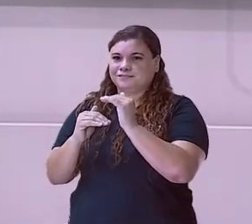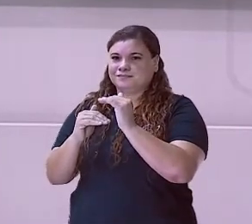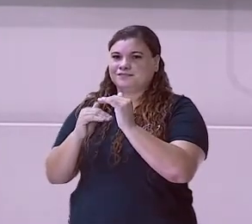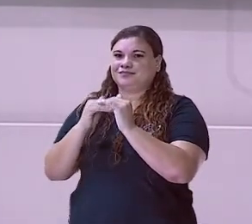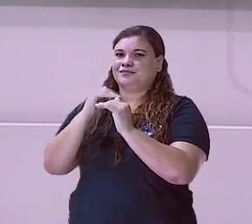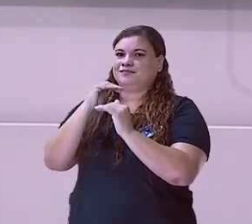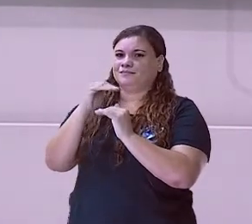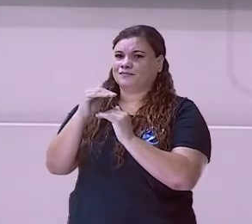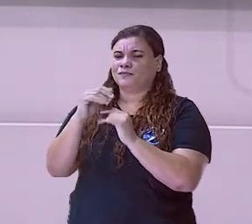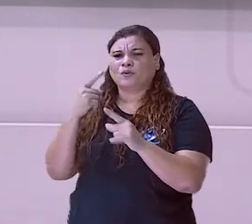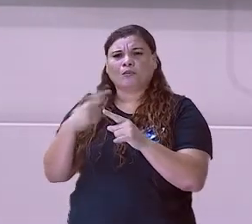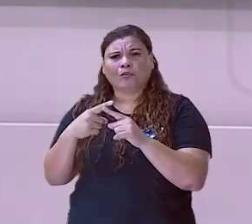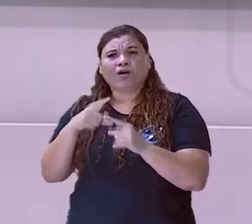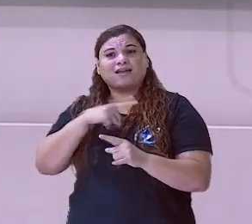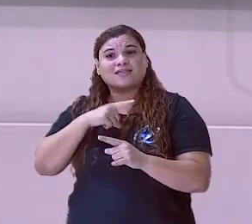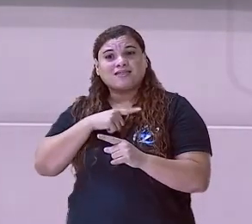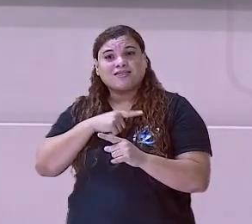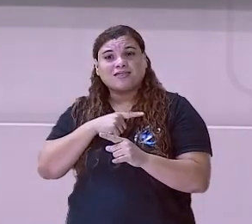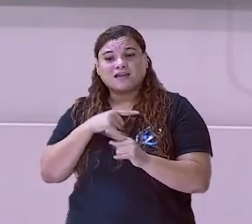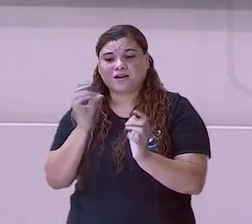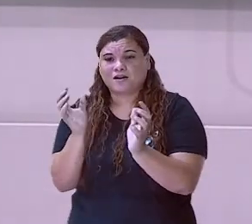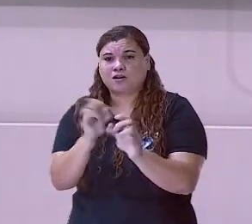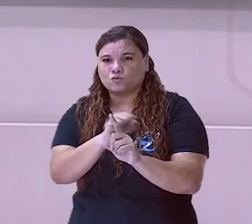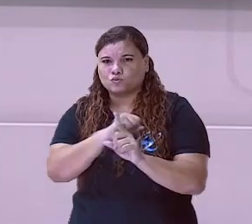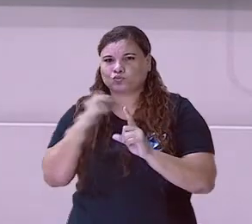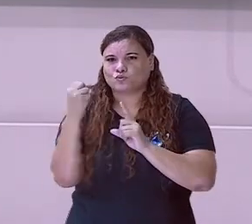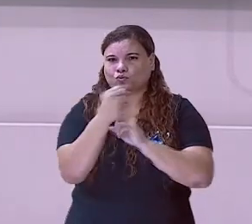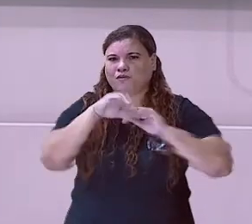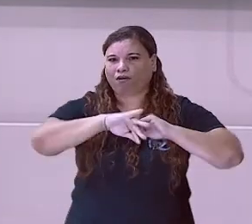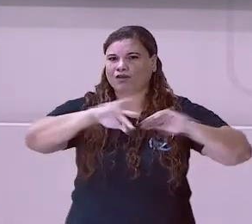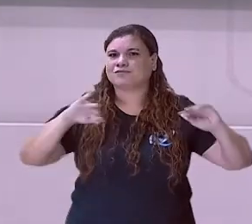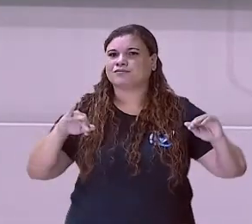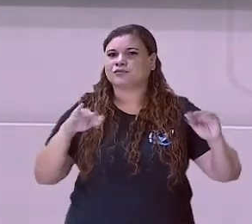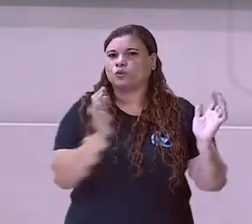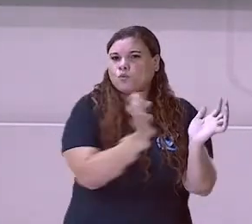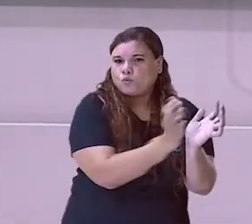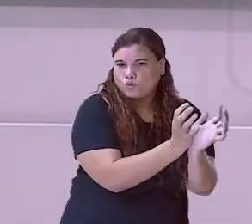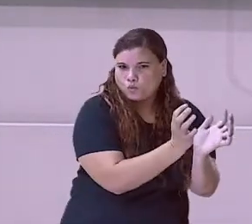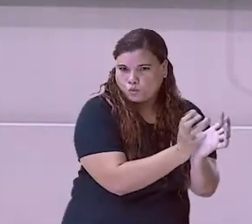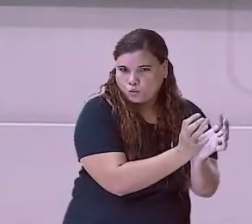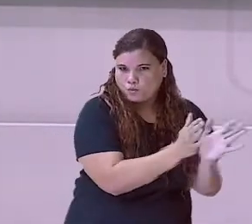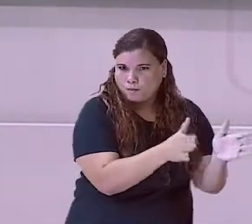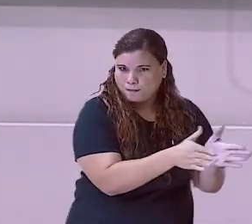muito pouco. Essa é a nossa realidade social.